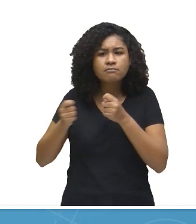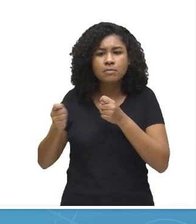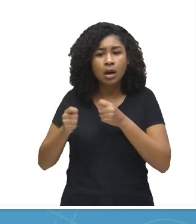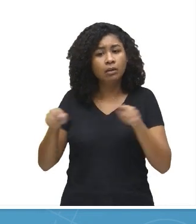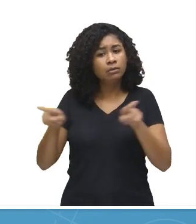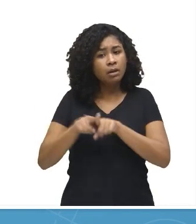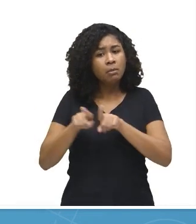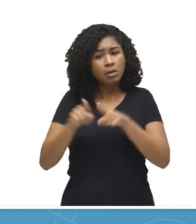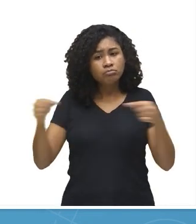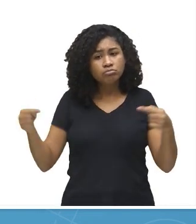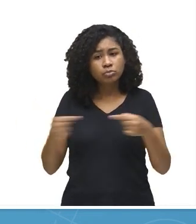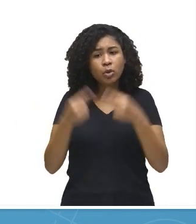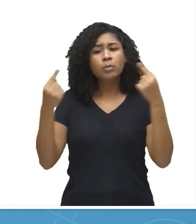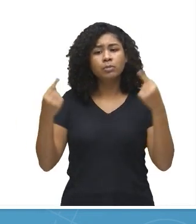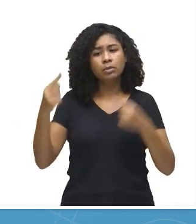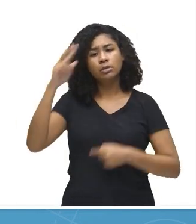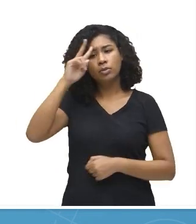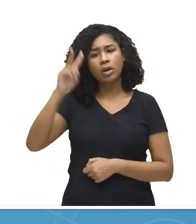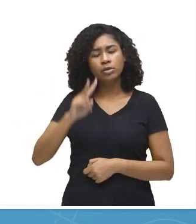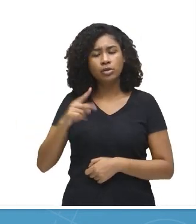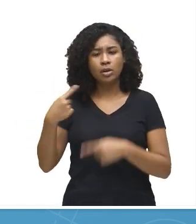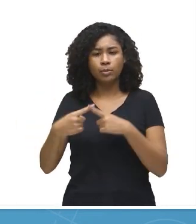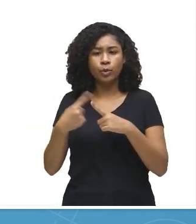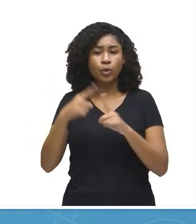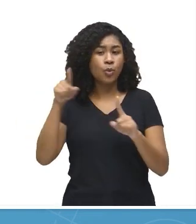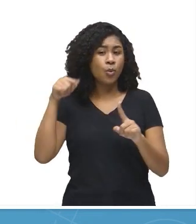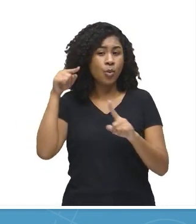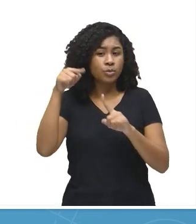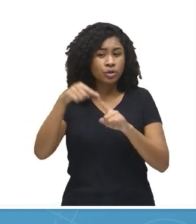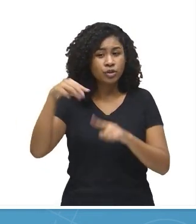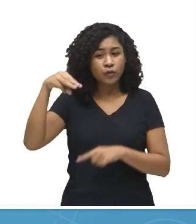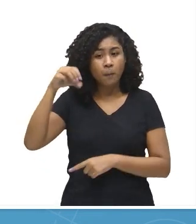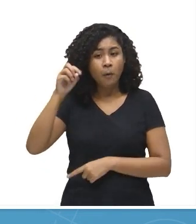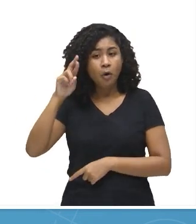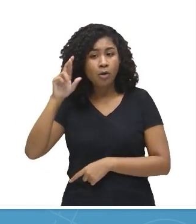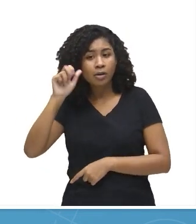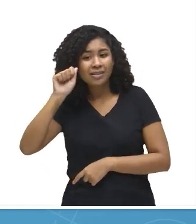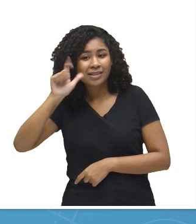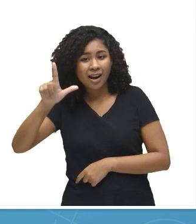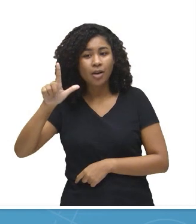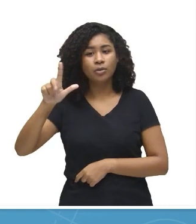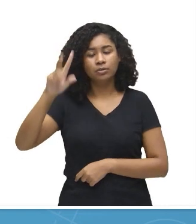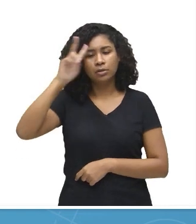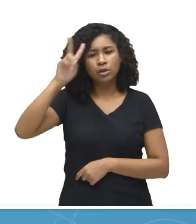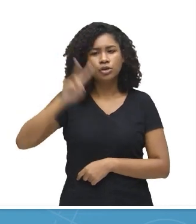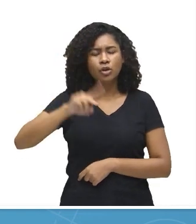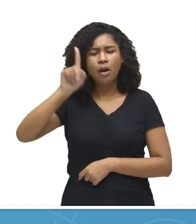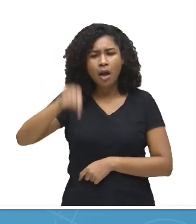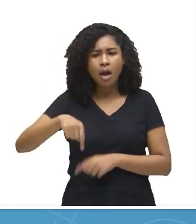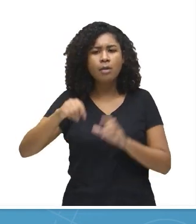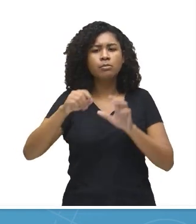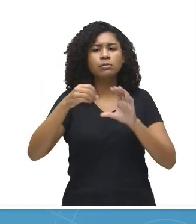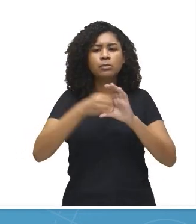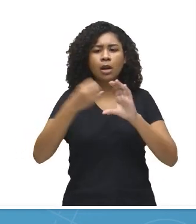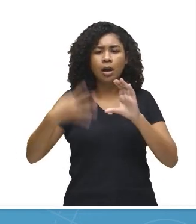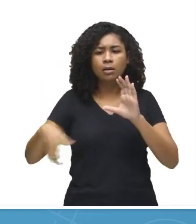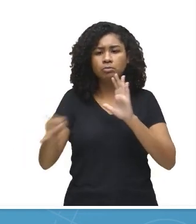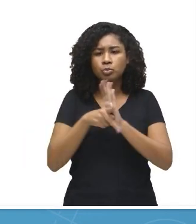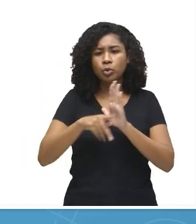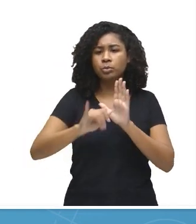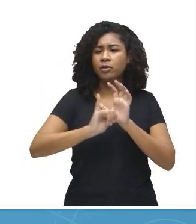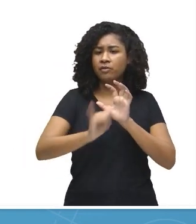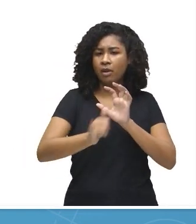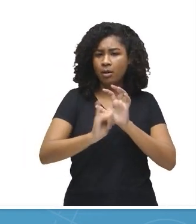história. Afinal, a moral é uma das características fundamentais da fábula. Tá? Então, a única alternativa que não